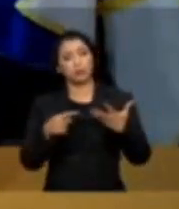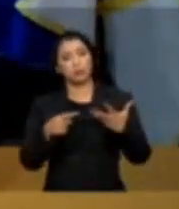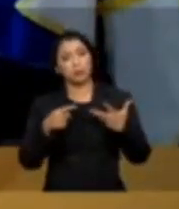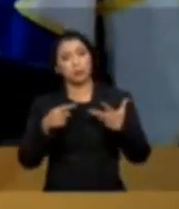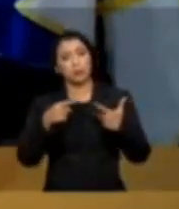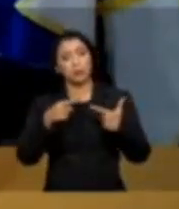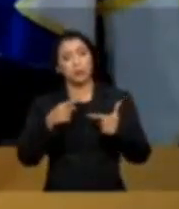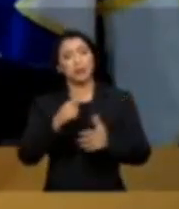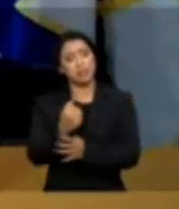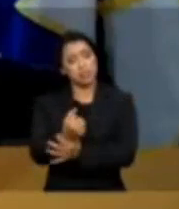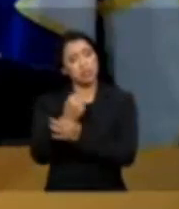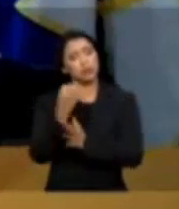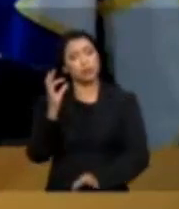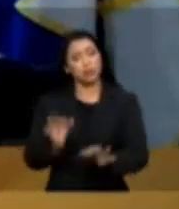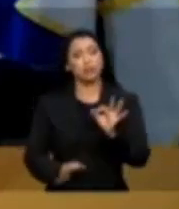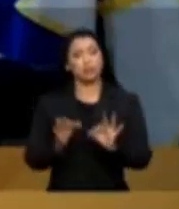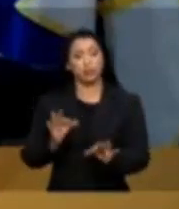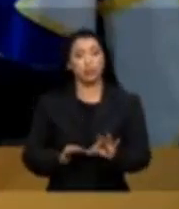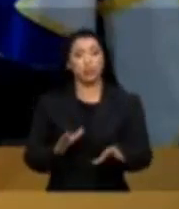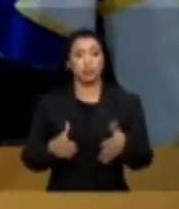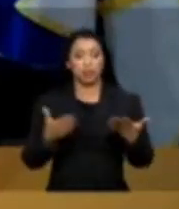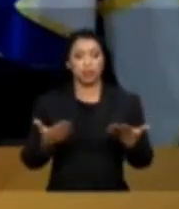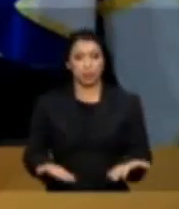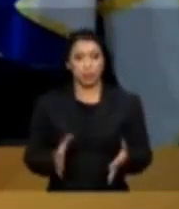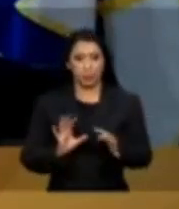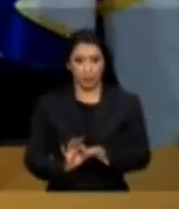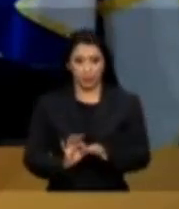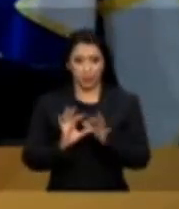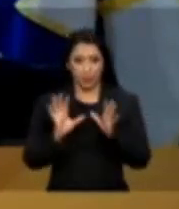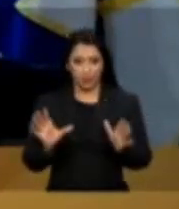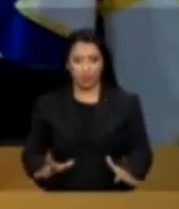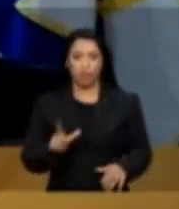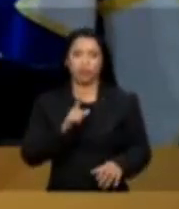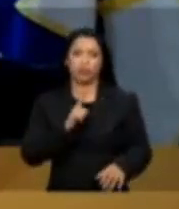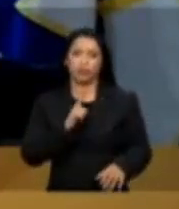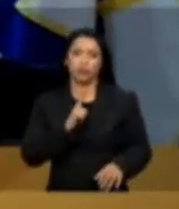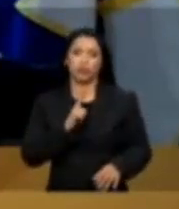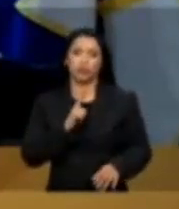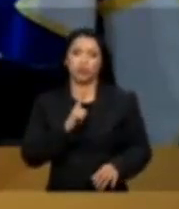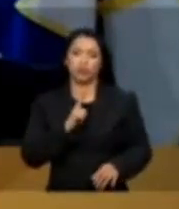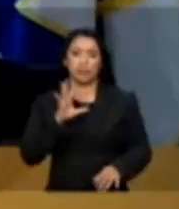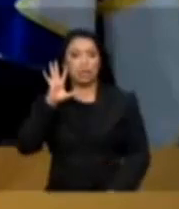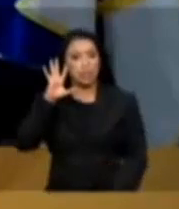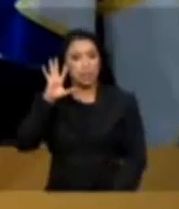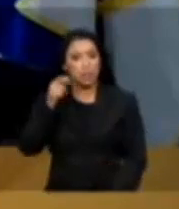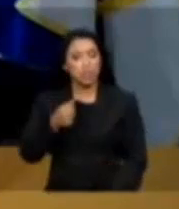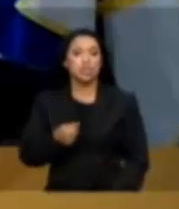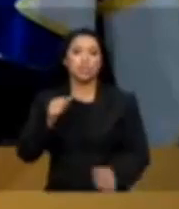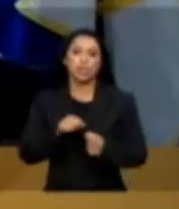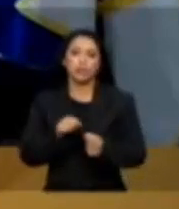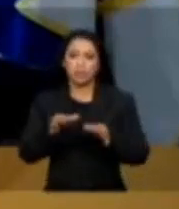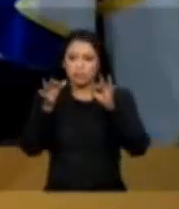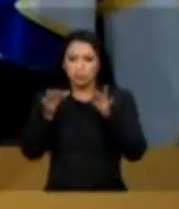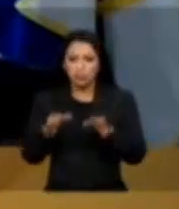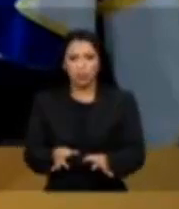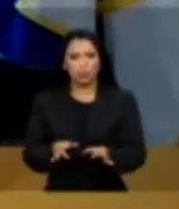buscaram conferir segurança jurídica, ou seja, permitiram que fossem proferidas decisões assertivas